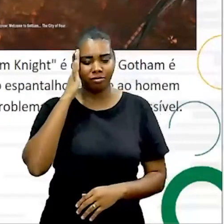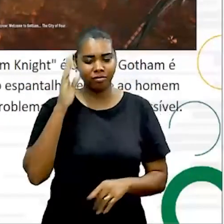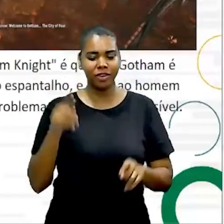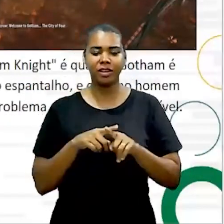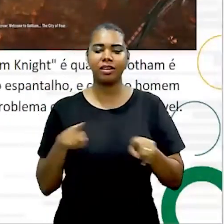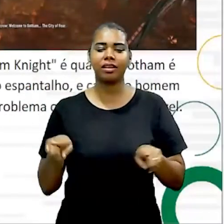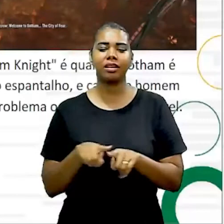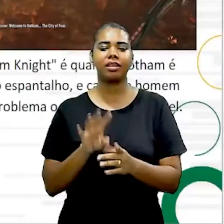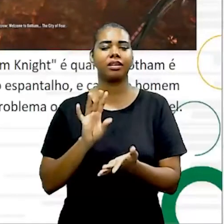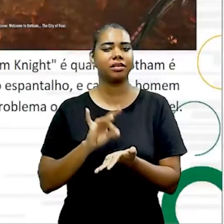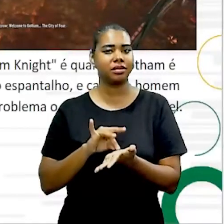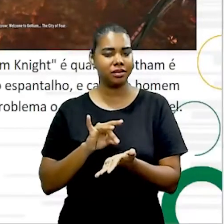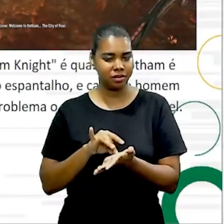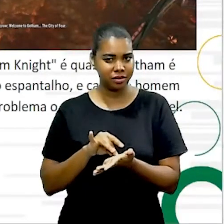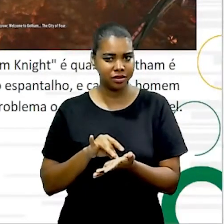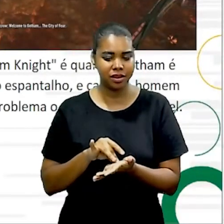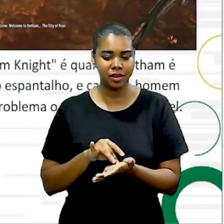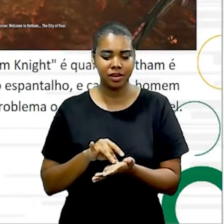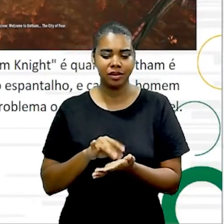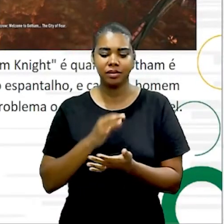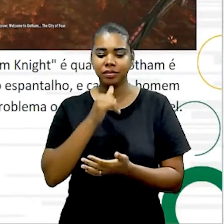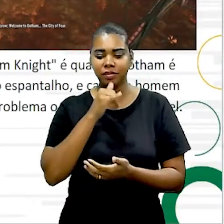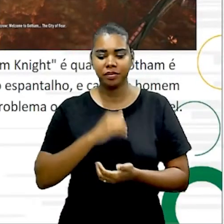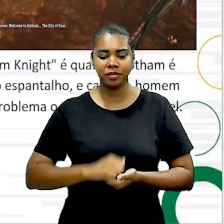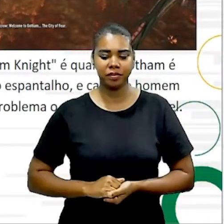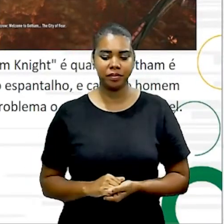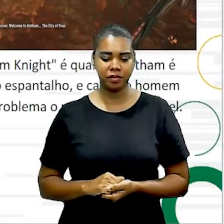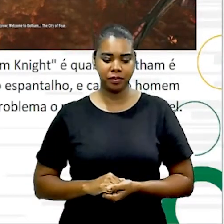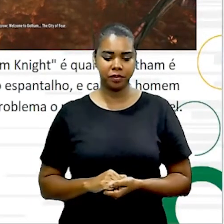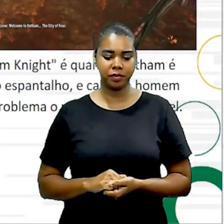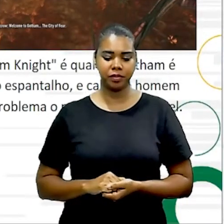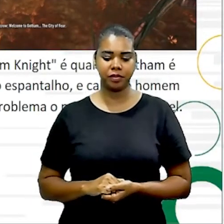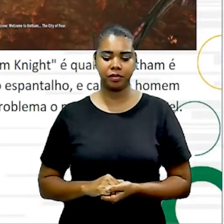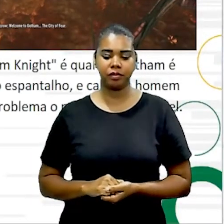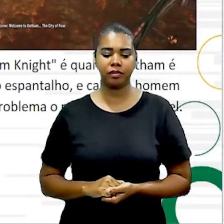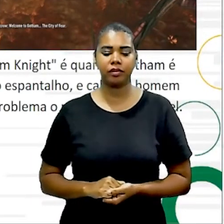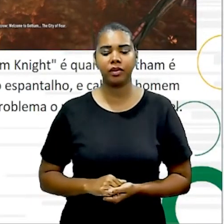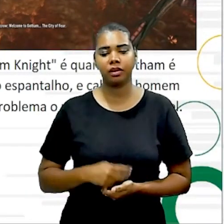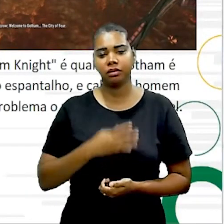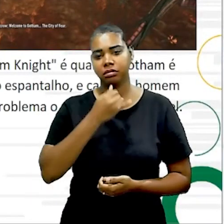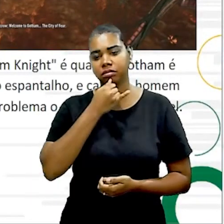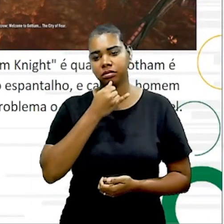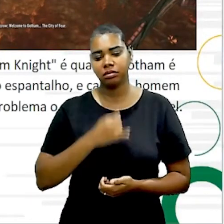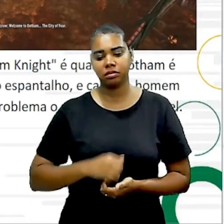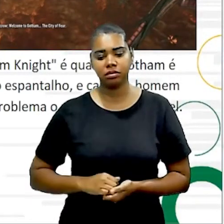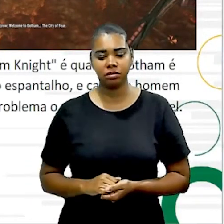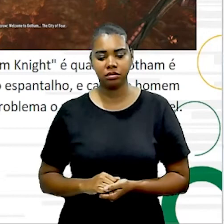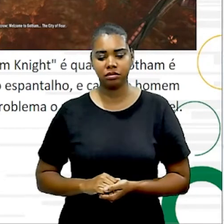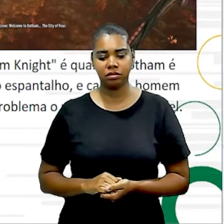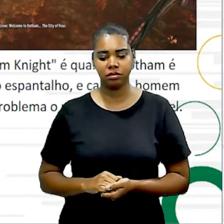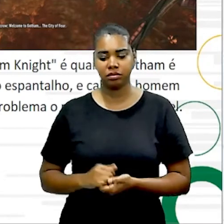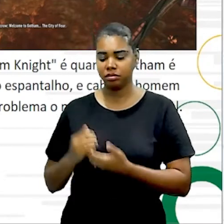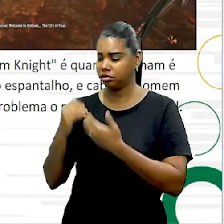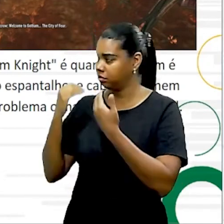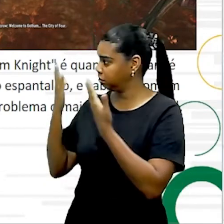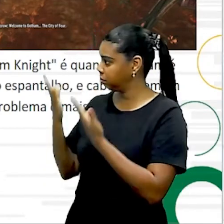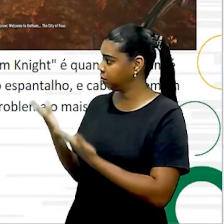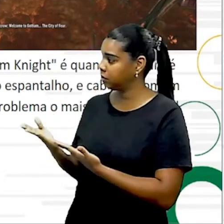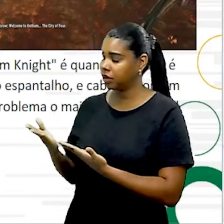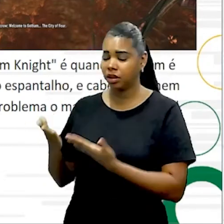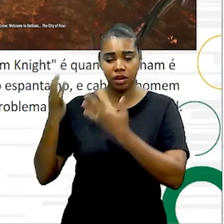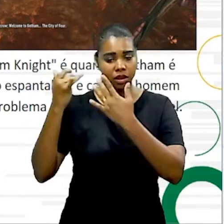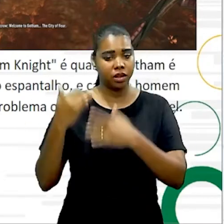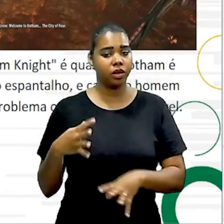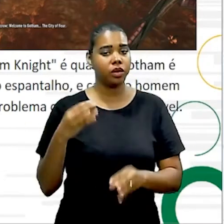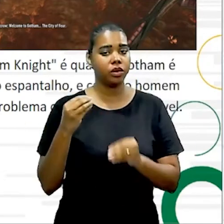funciona meio que no meio. É uma provação, por exemplo, que eu botei no Batman Arkham Knight, que é